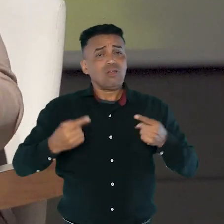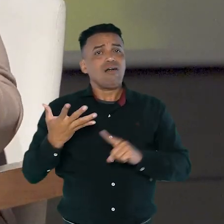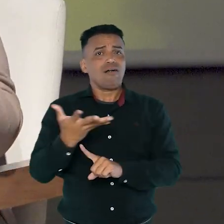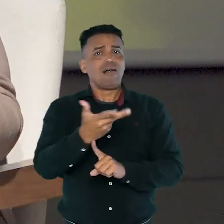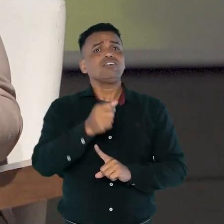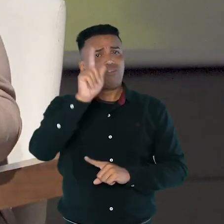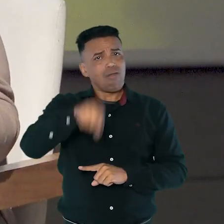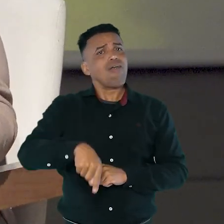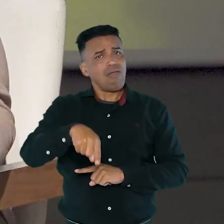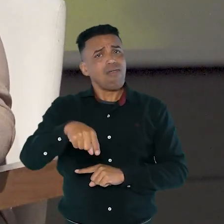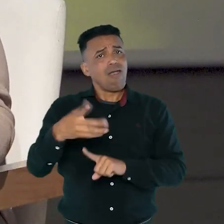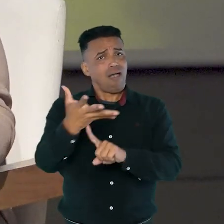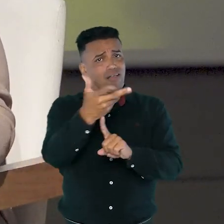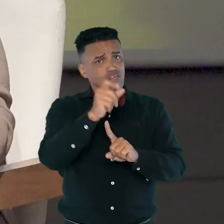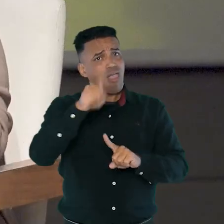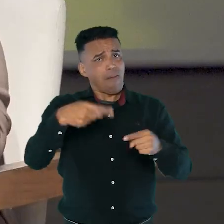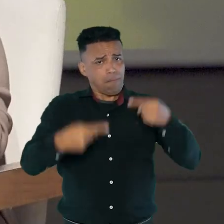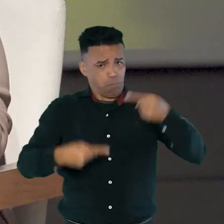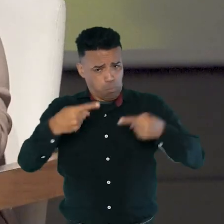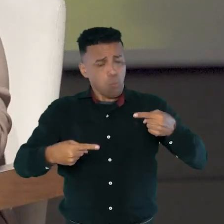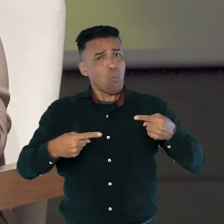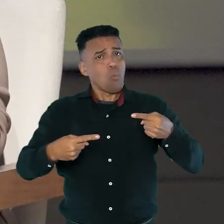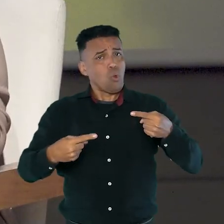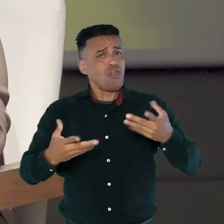A arte é política, né?